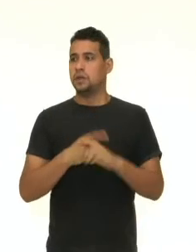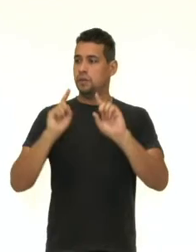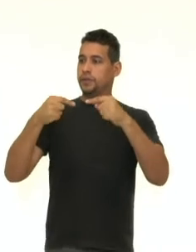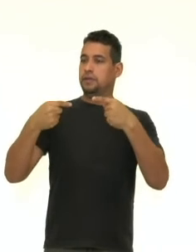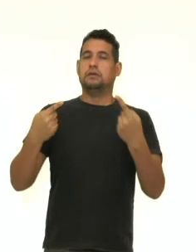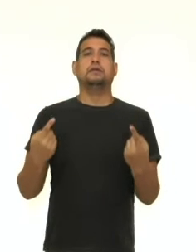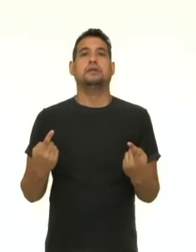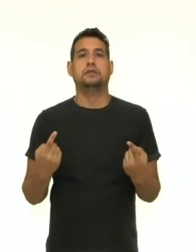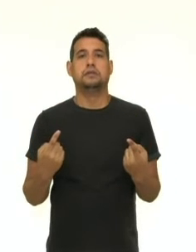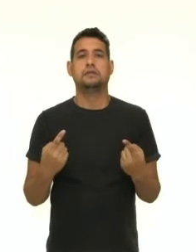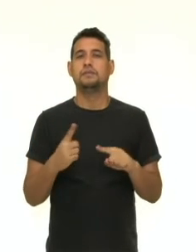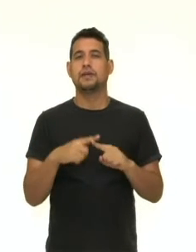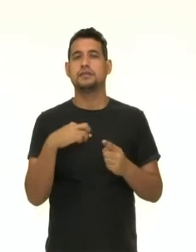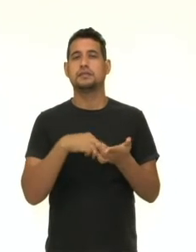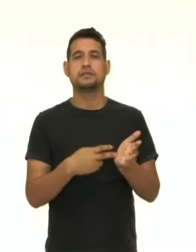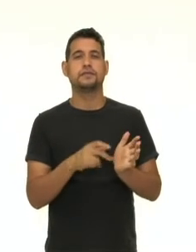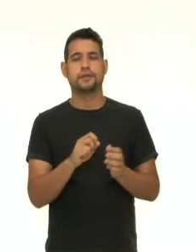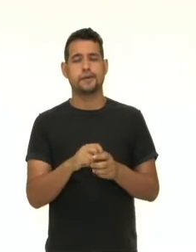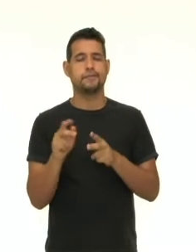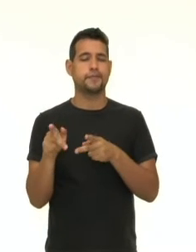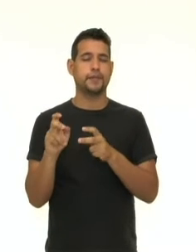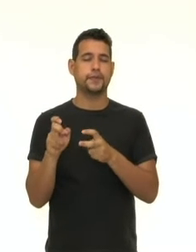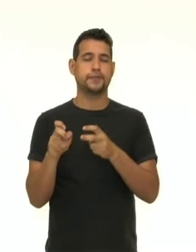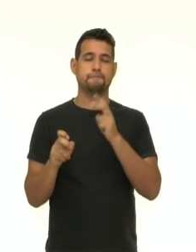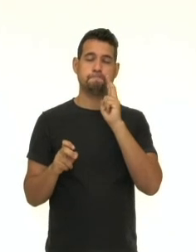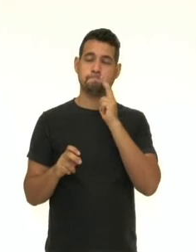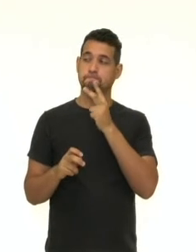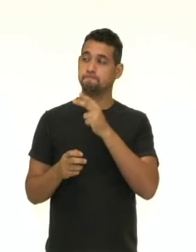subjugado. Aqui eu noto bastante assim, ó.